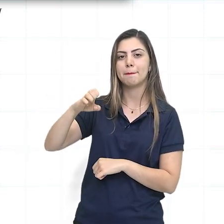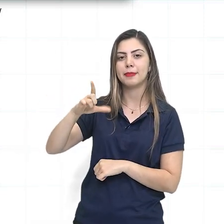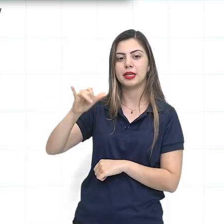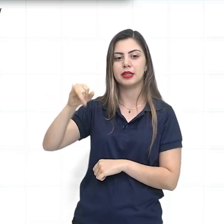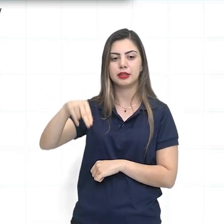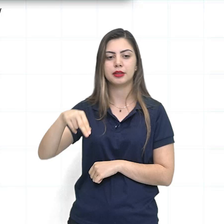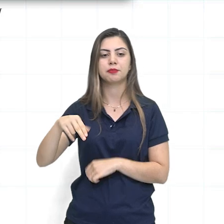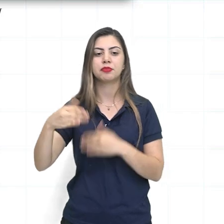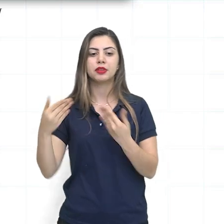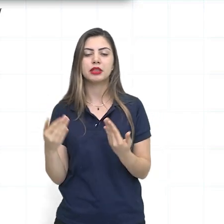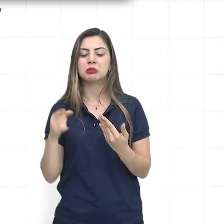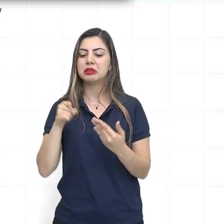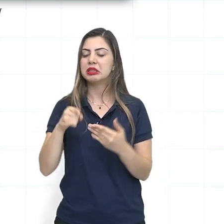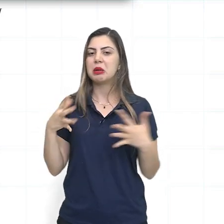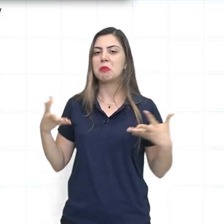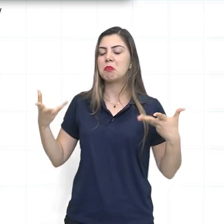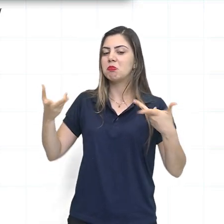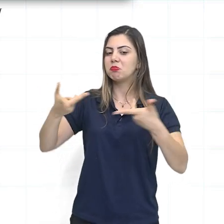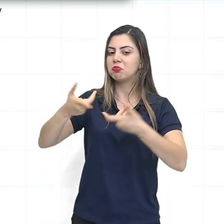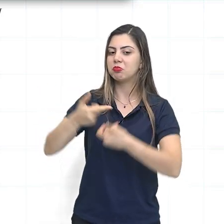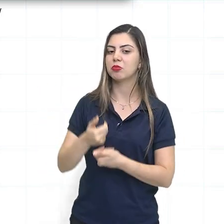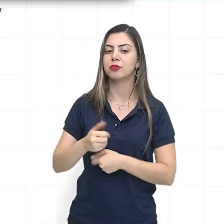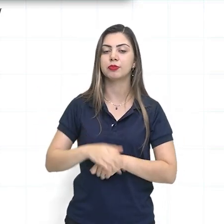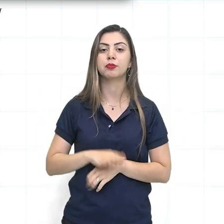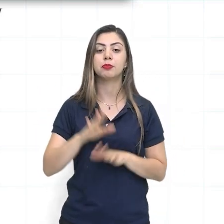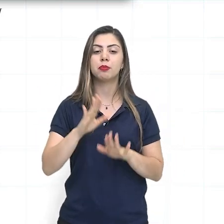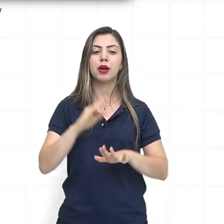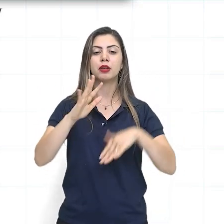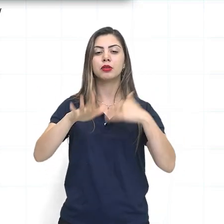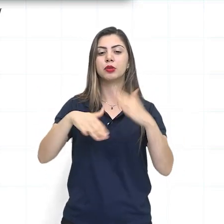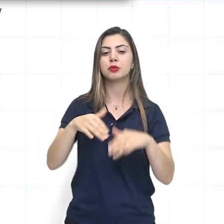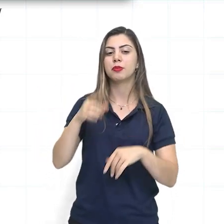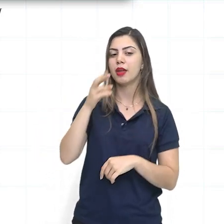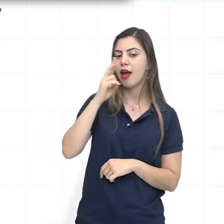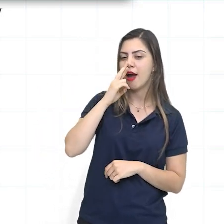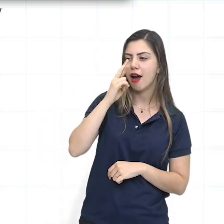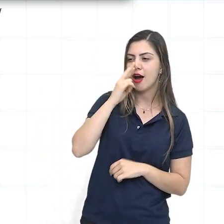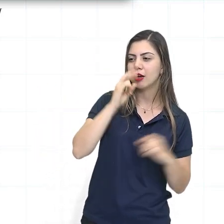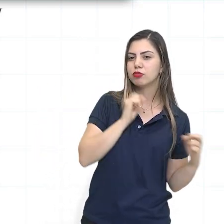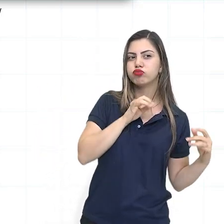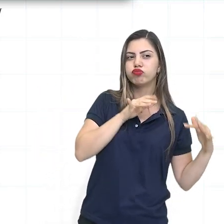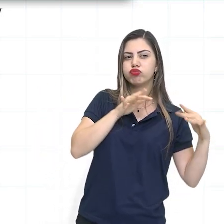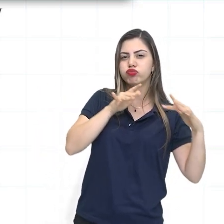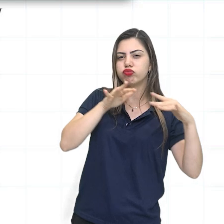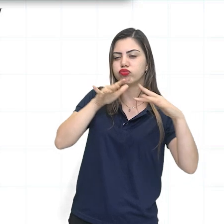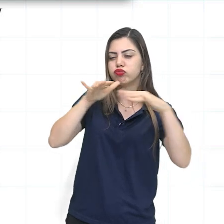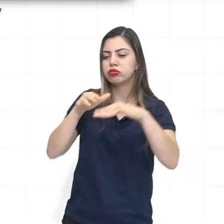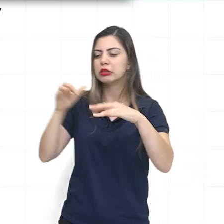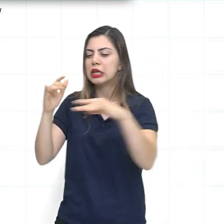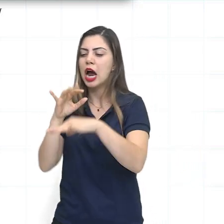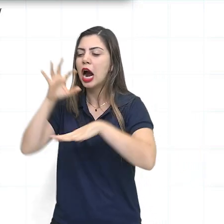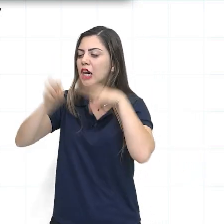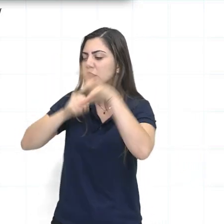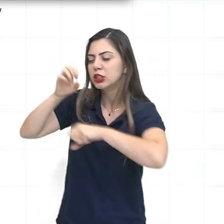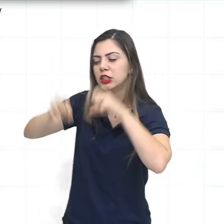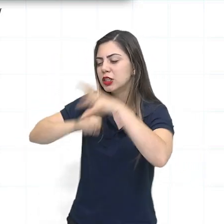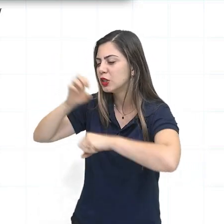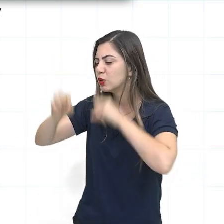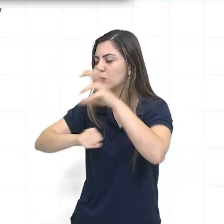Hamelin, próspera e farta. Um dia, ratos invadiram a cidade, devorando